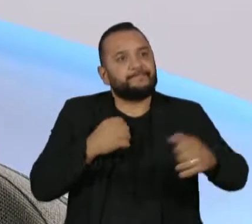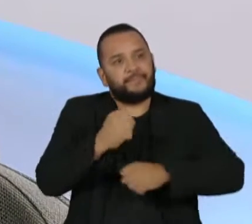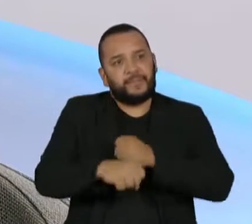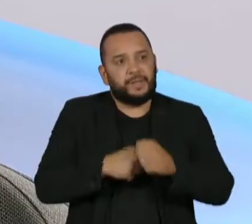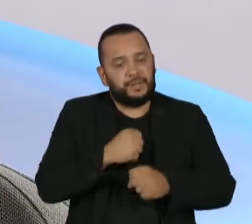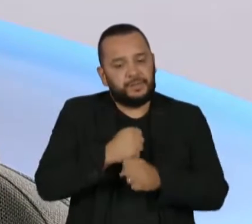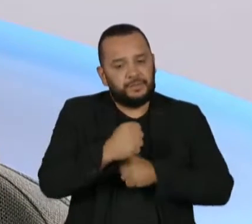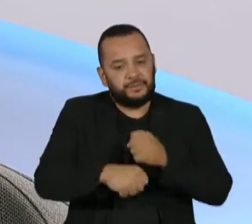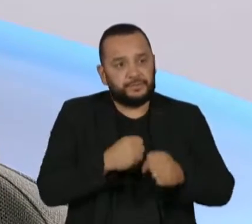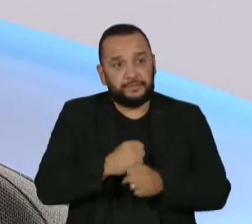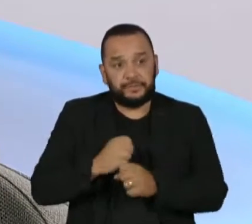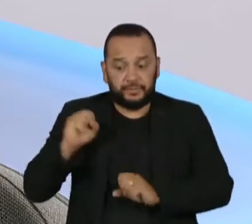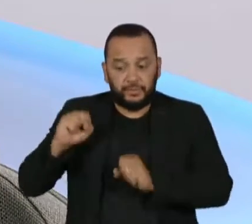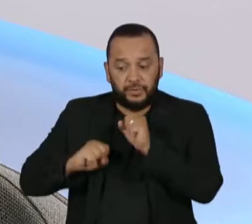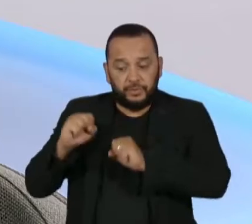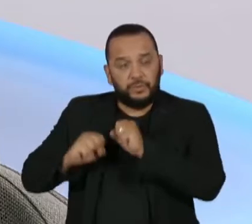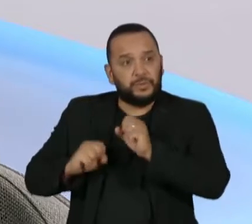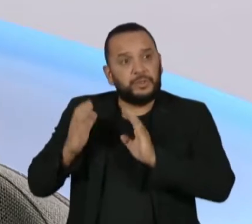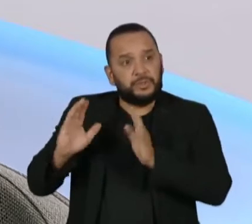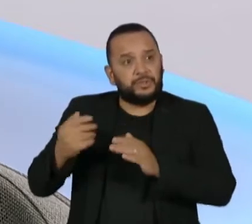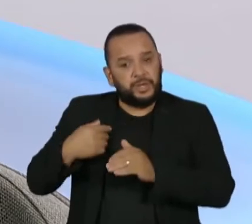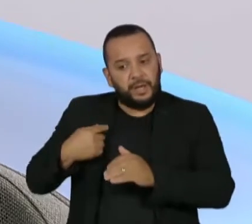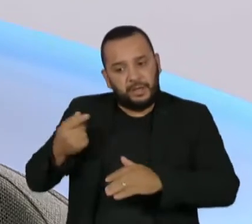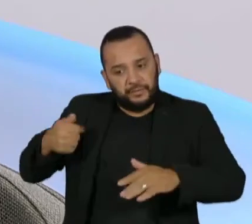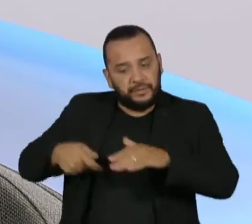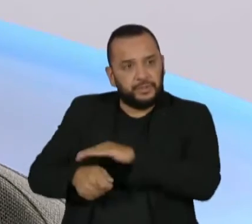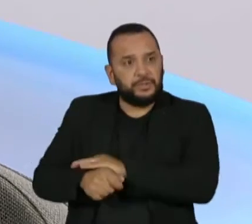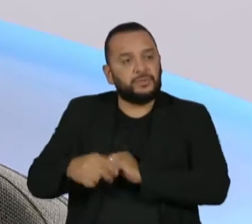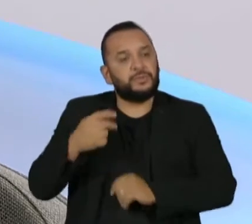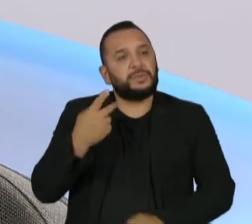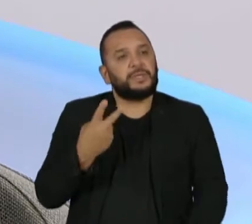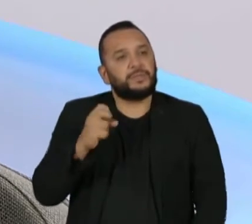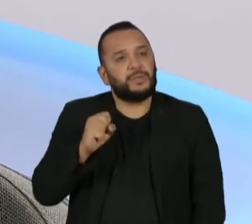anos. A indústria de transformação tem investido cerca de 280 bilhões por ano, não é?